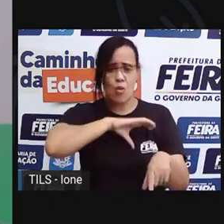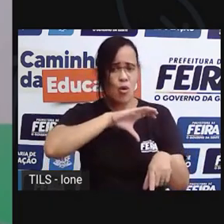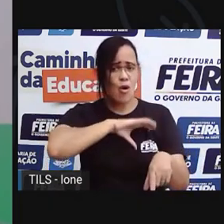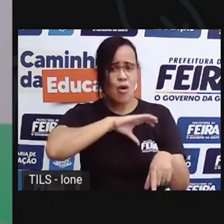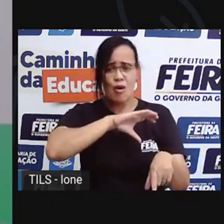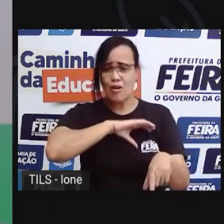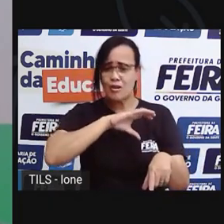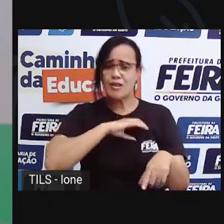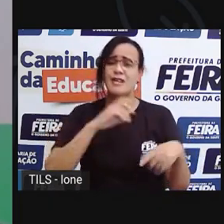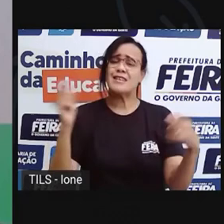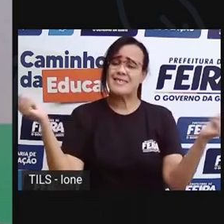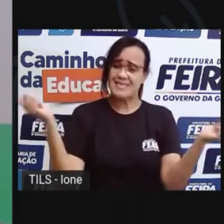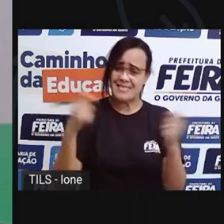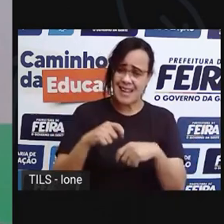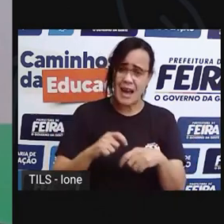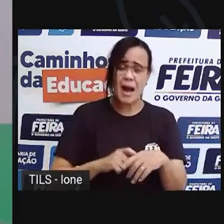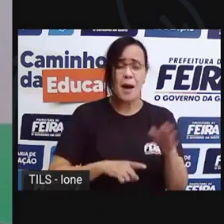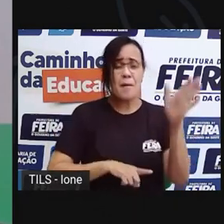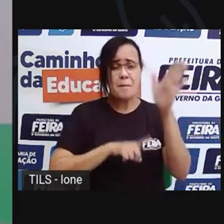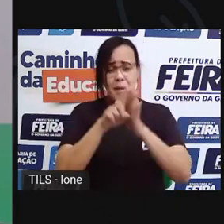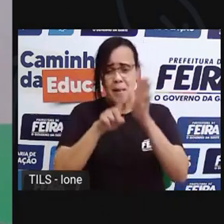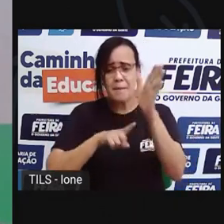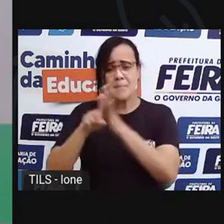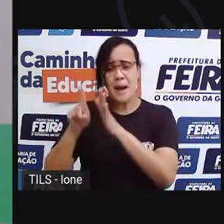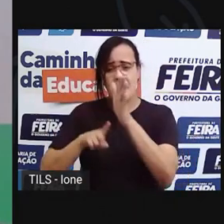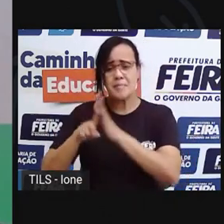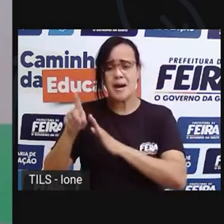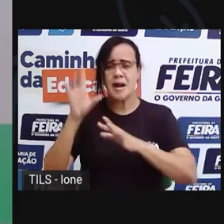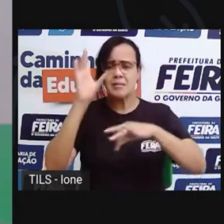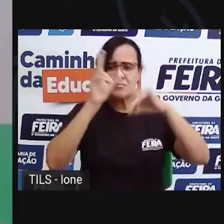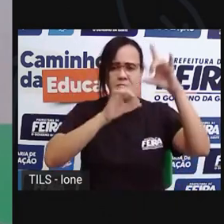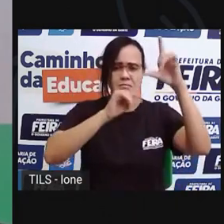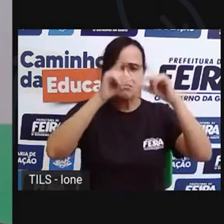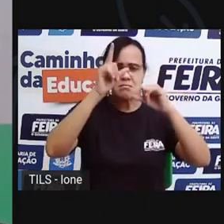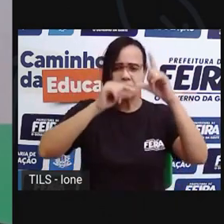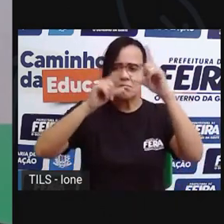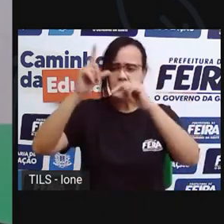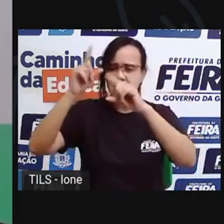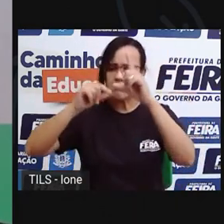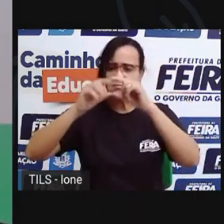as estrelas com o binóculo.